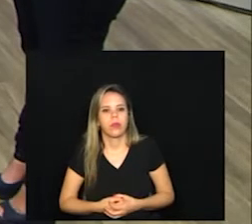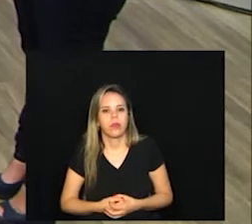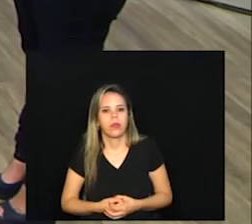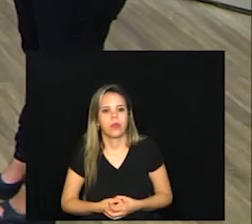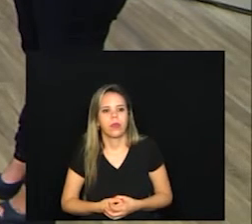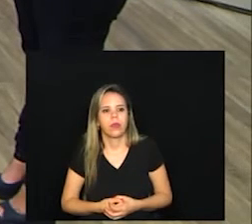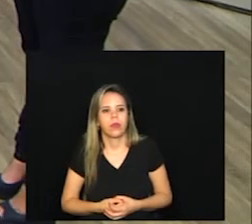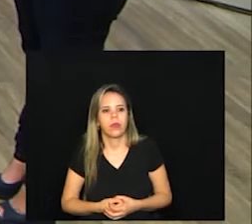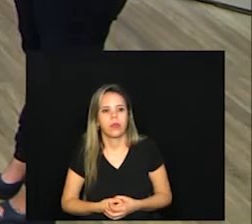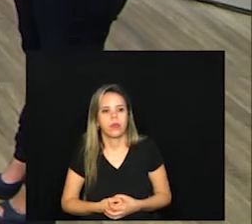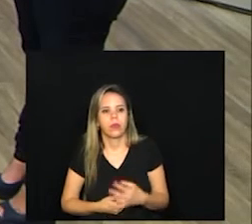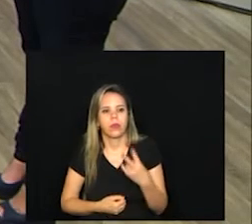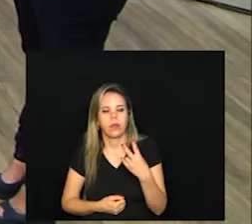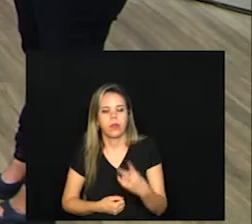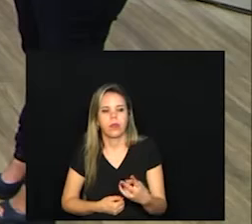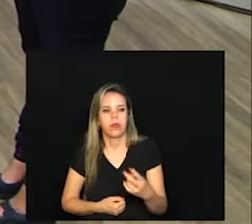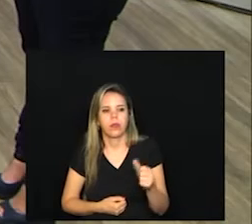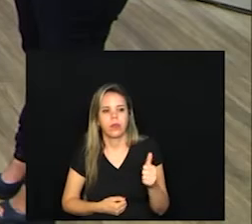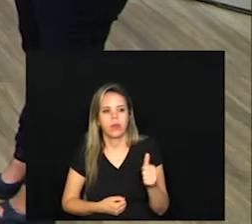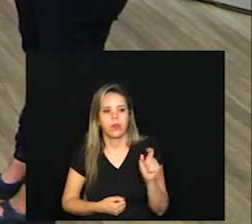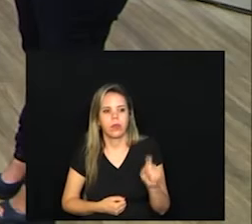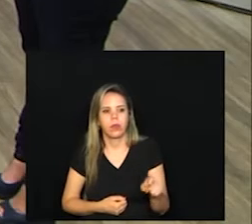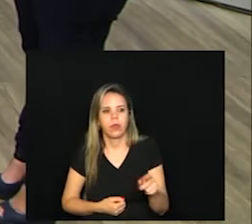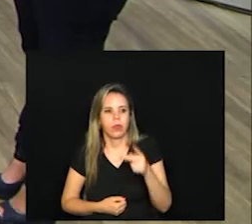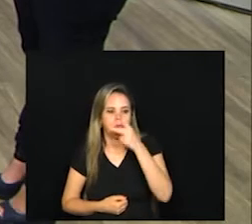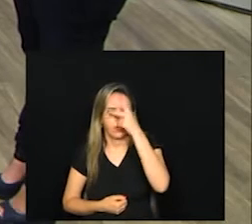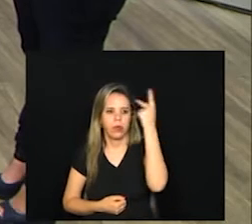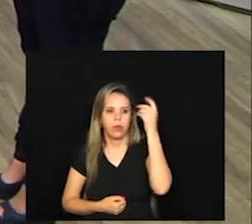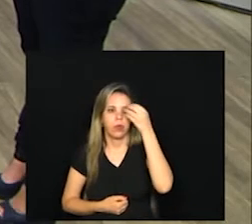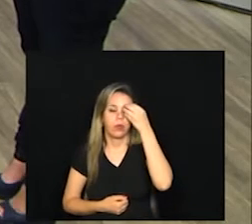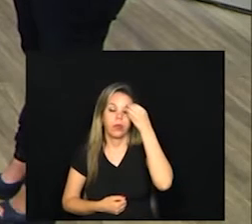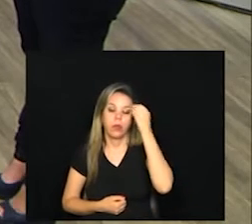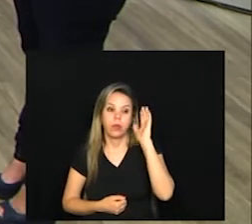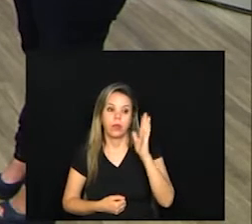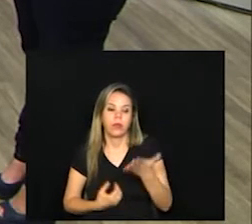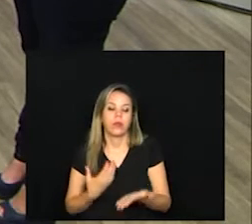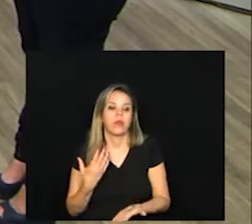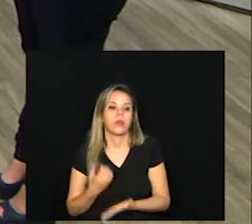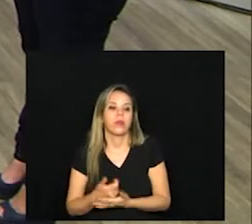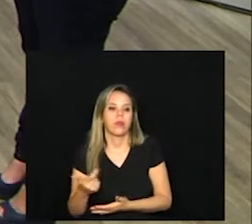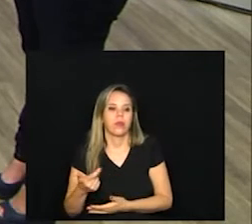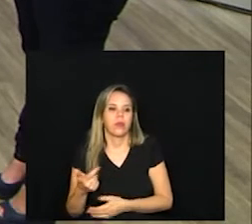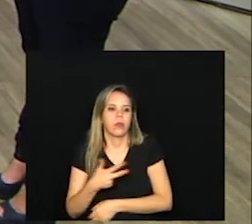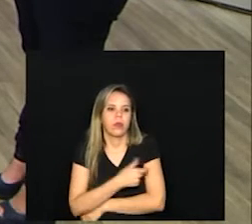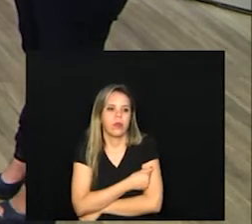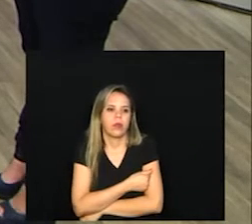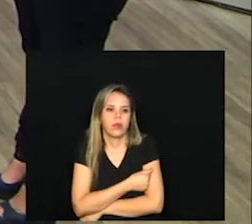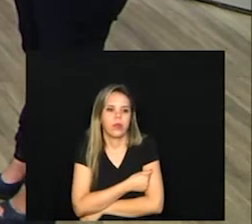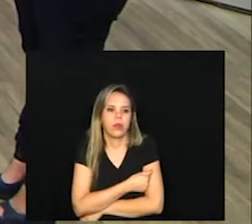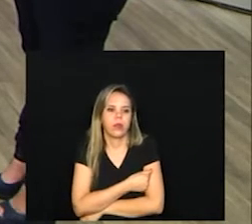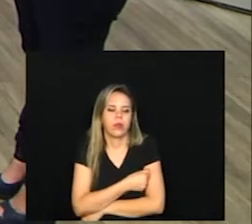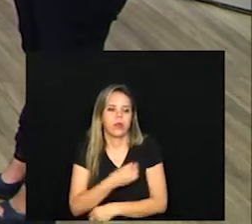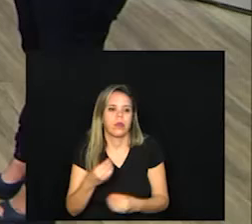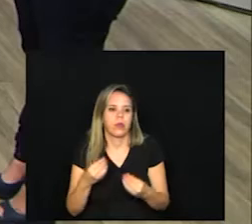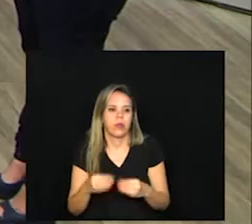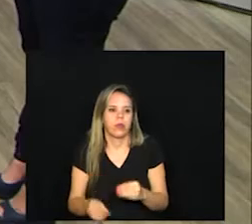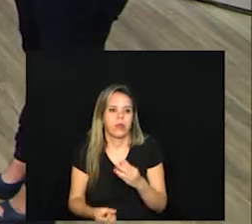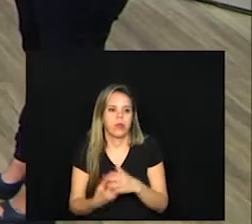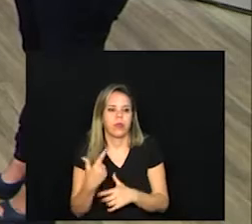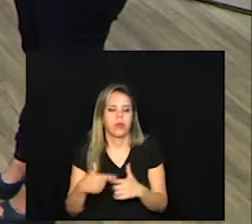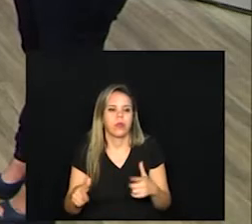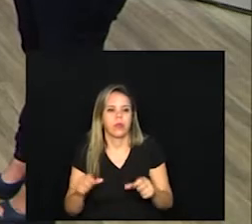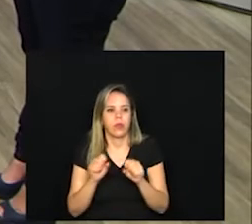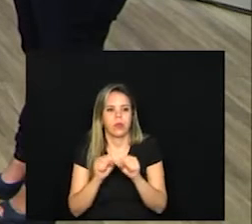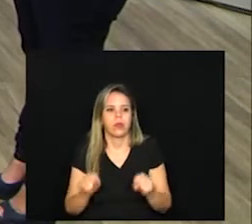com essas 211 mil pessoas que já receberam a segunda dose, o impacto que isso tem já